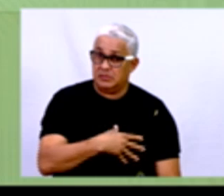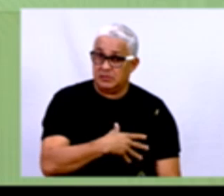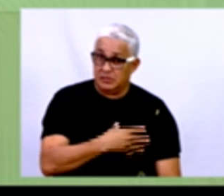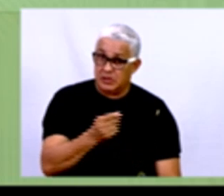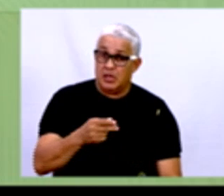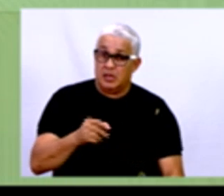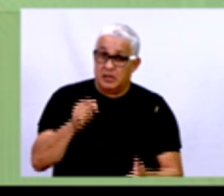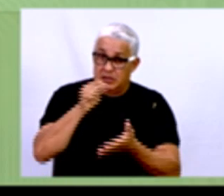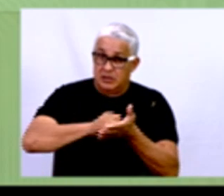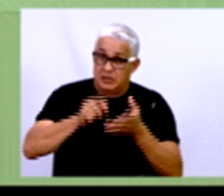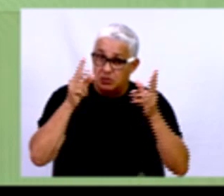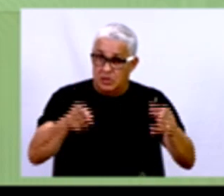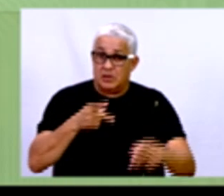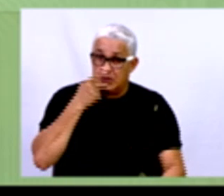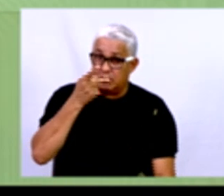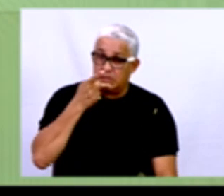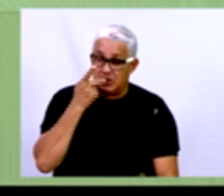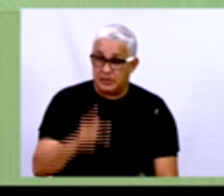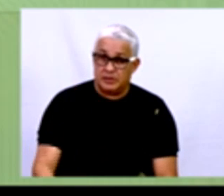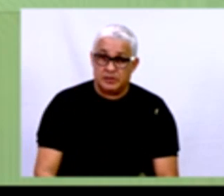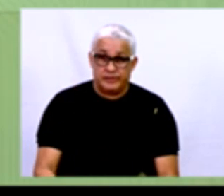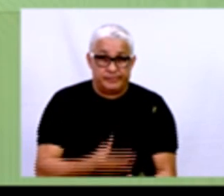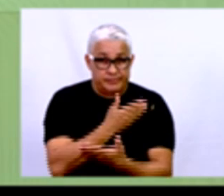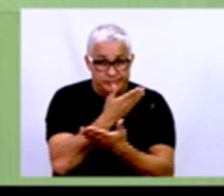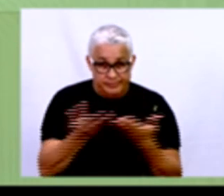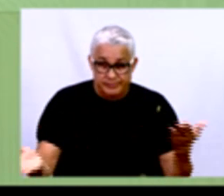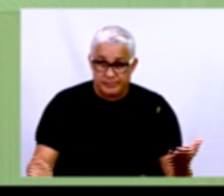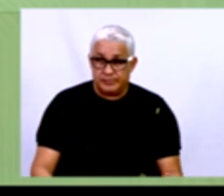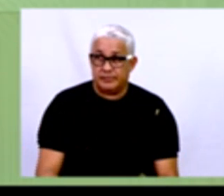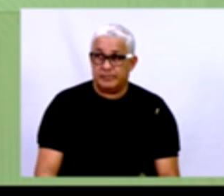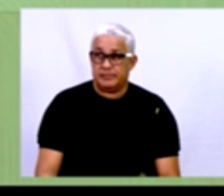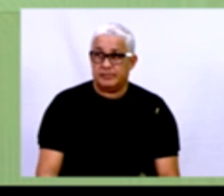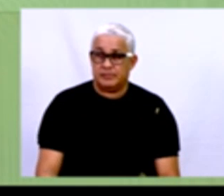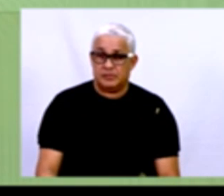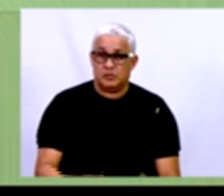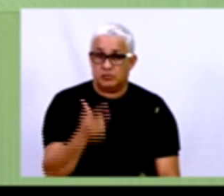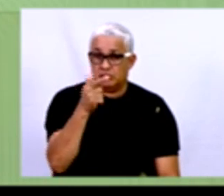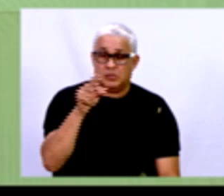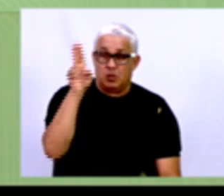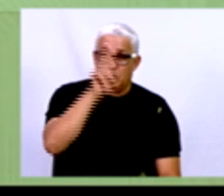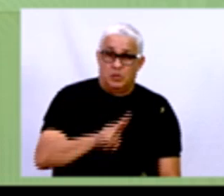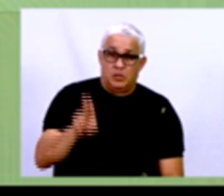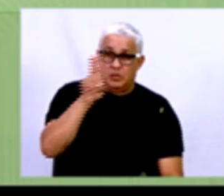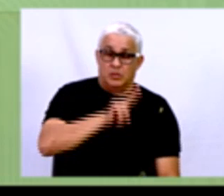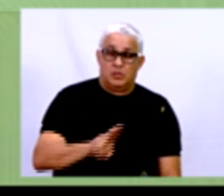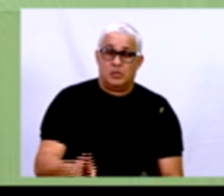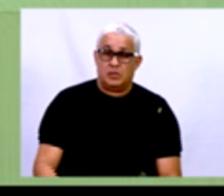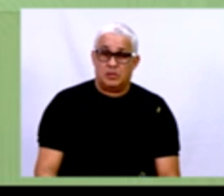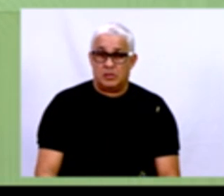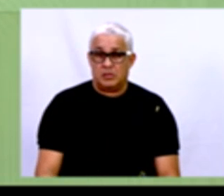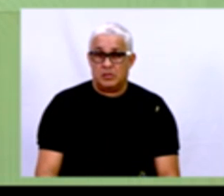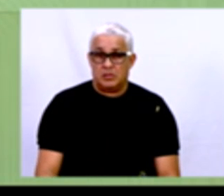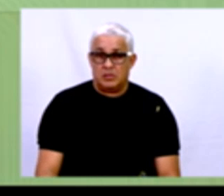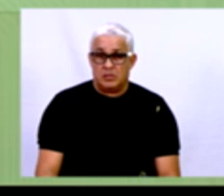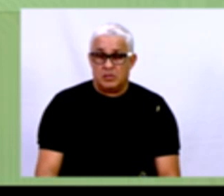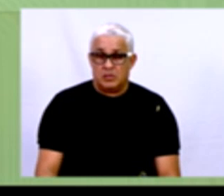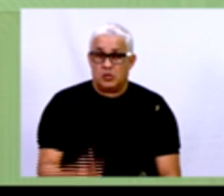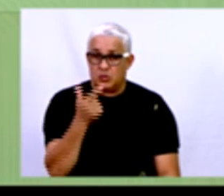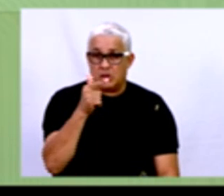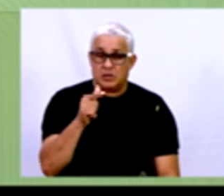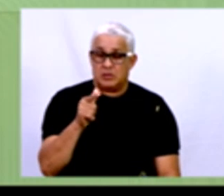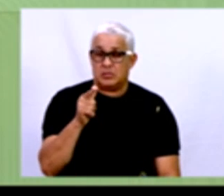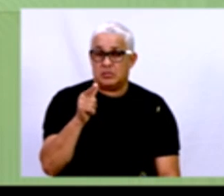frito, ele tá ferrado. Então, qual dessas alternativas aí em que não há o emprego desse fenômeno que nós citamos aqui, não há